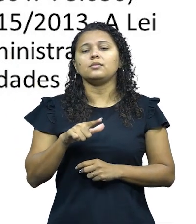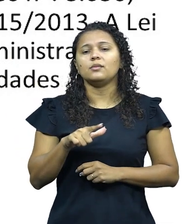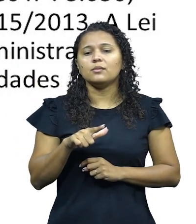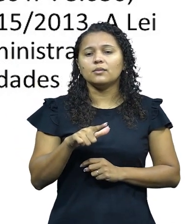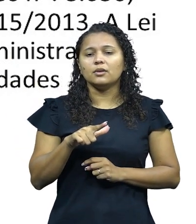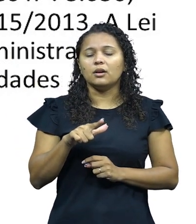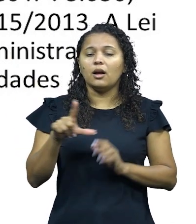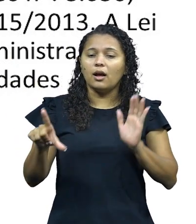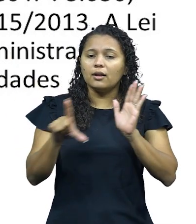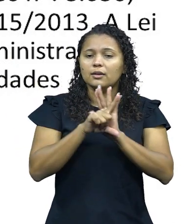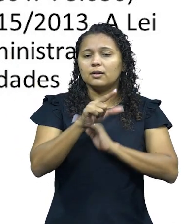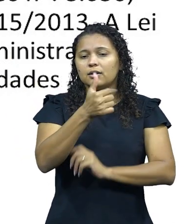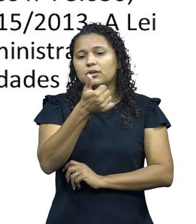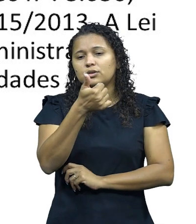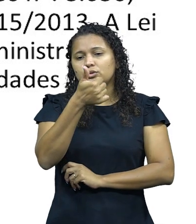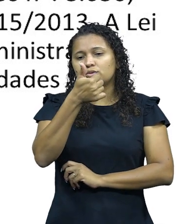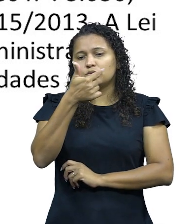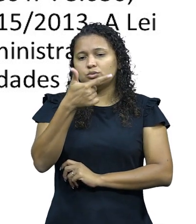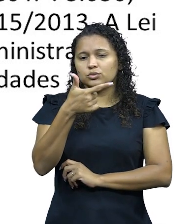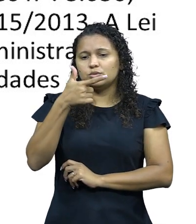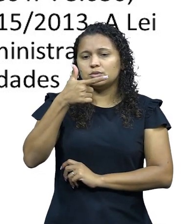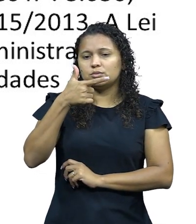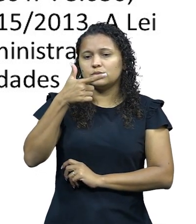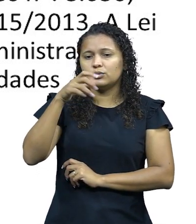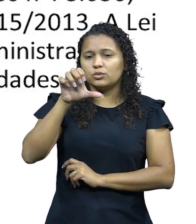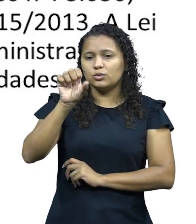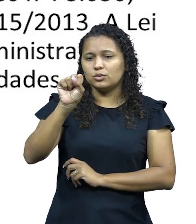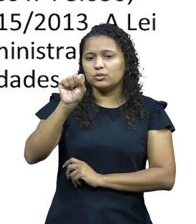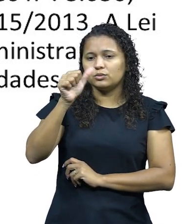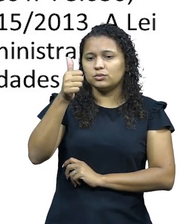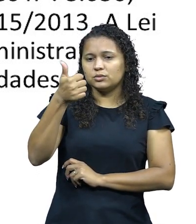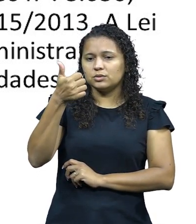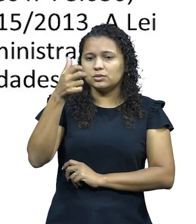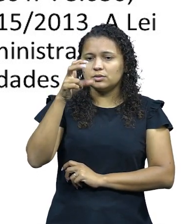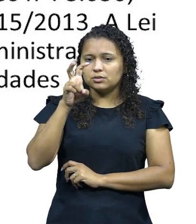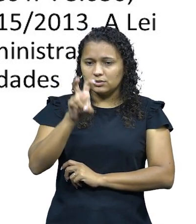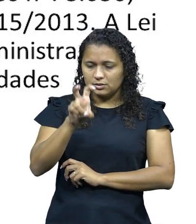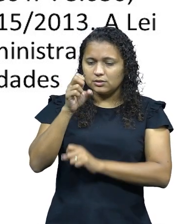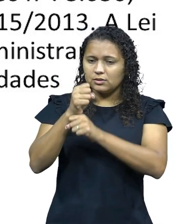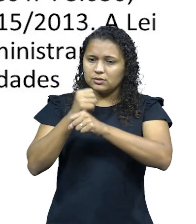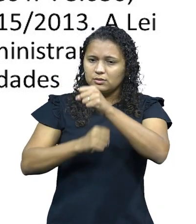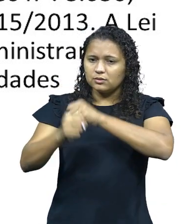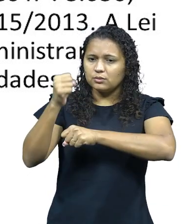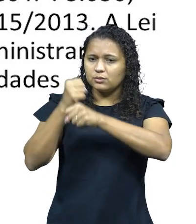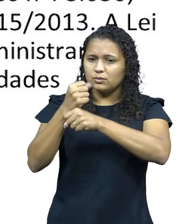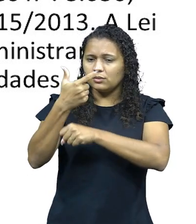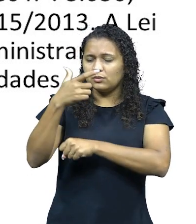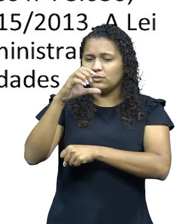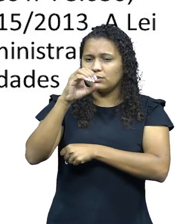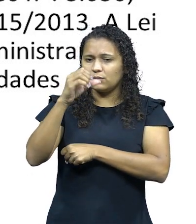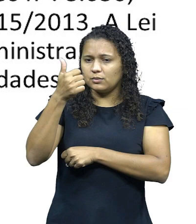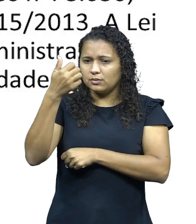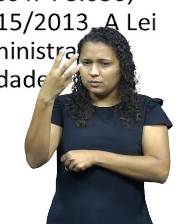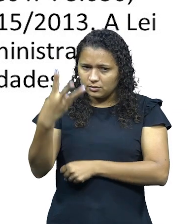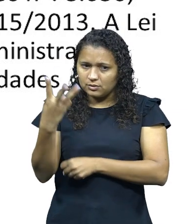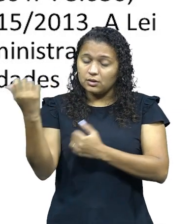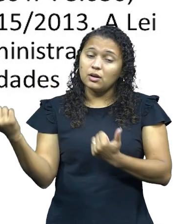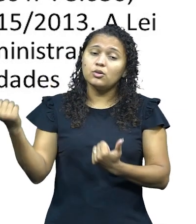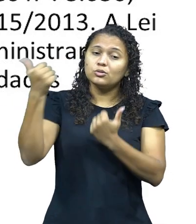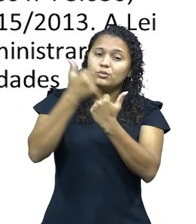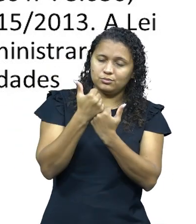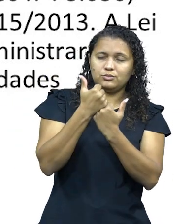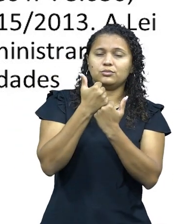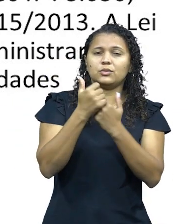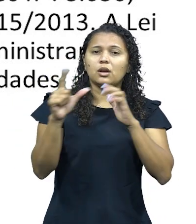a Lei 12.815, no ano de 2013, ela foi substituída por essa lei. Então, a